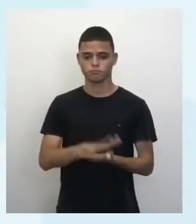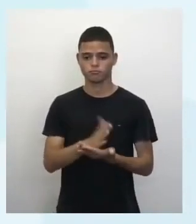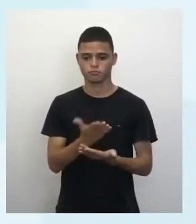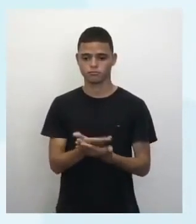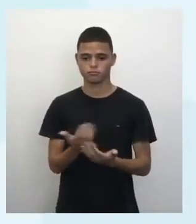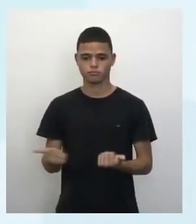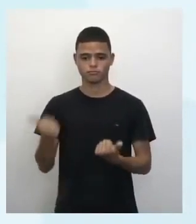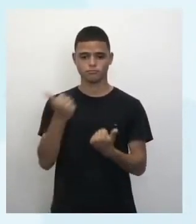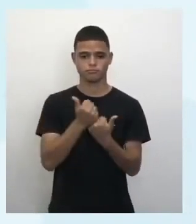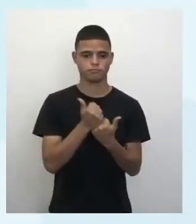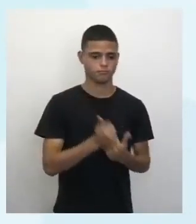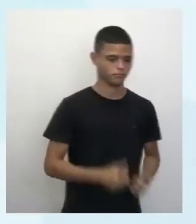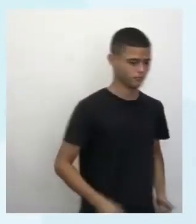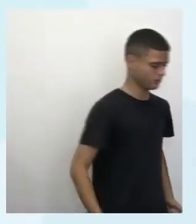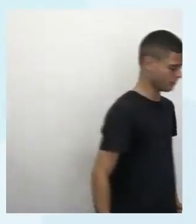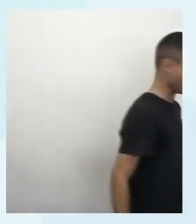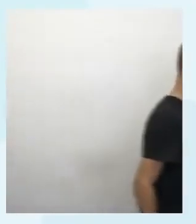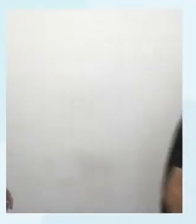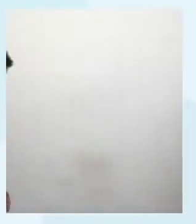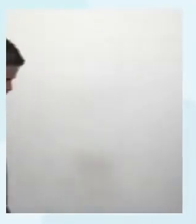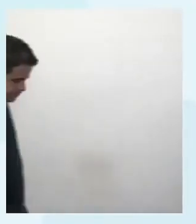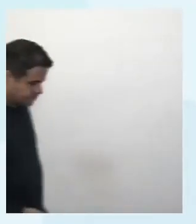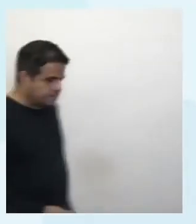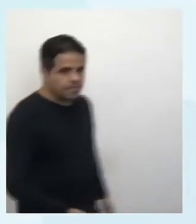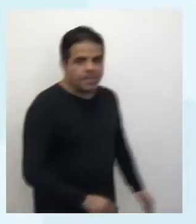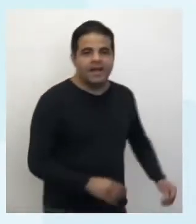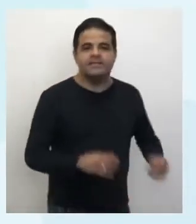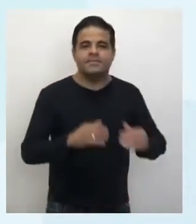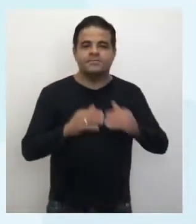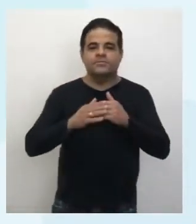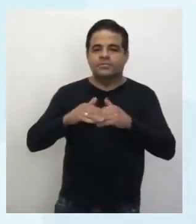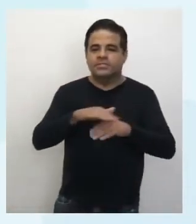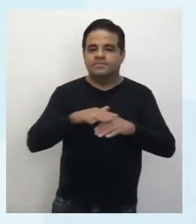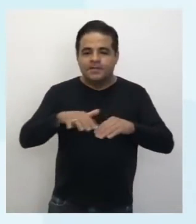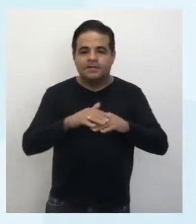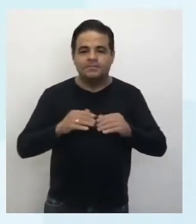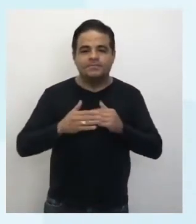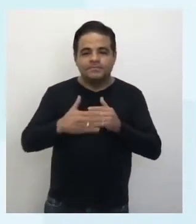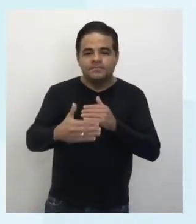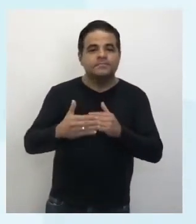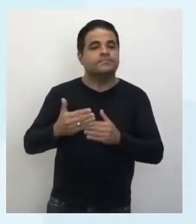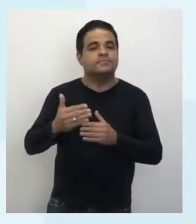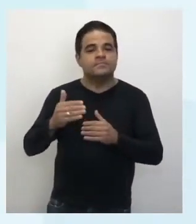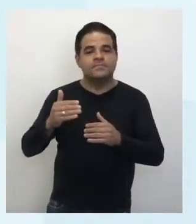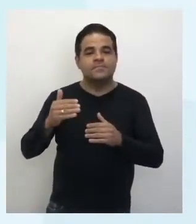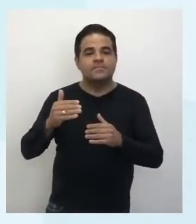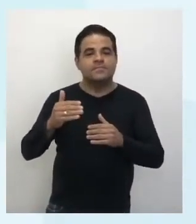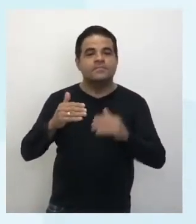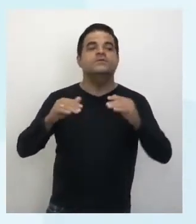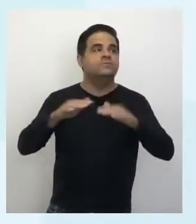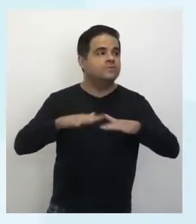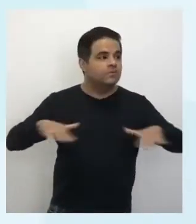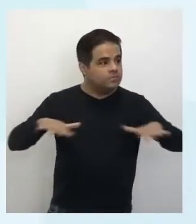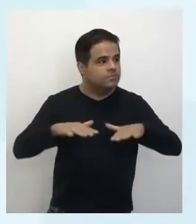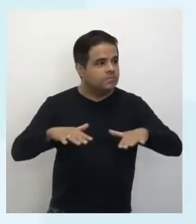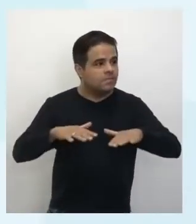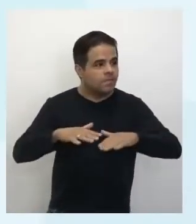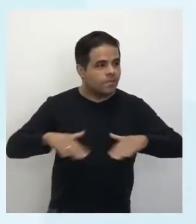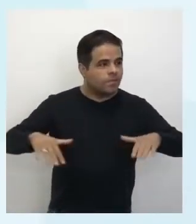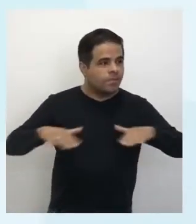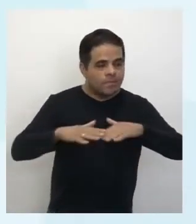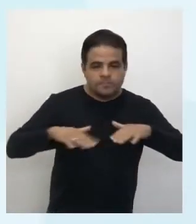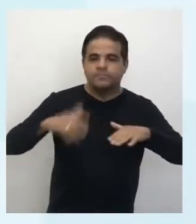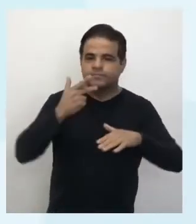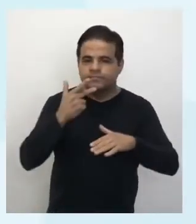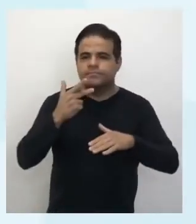quem é? É lá no fundo, é o professor Mauro. E, olha, eu tenho que explicar essa imagem, esse fundo negro